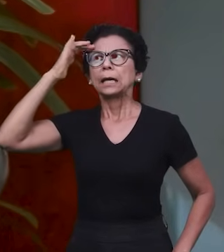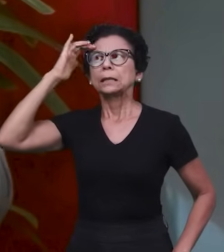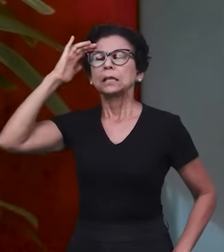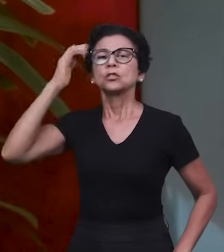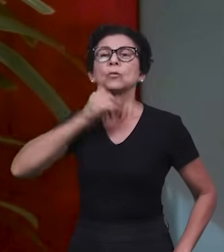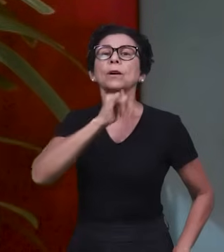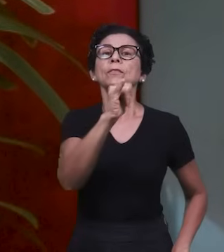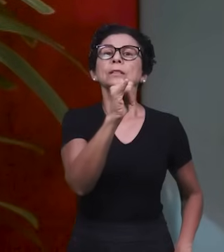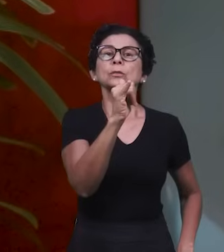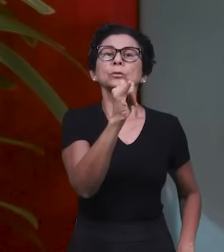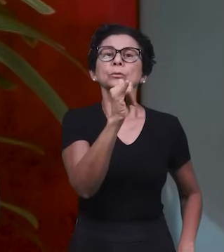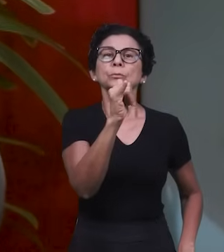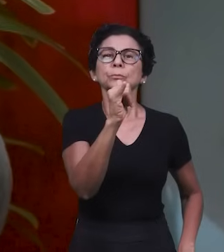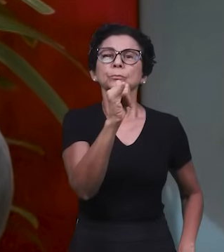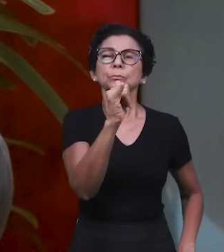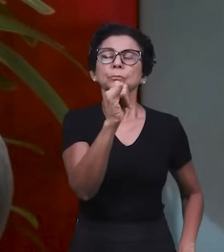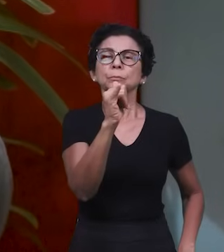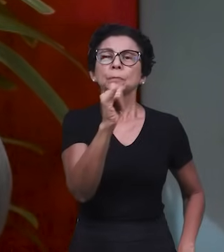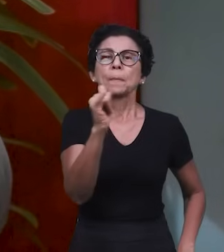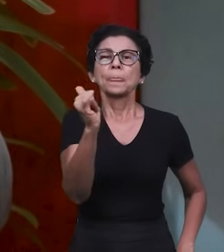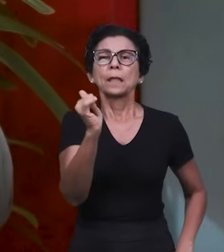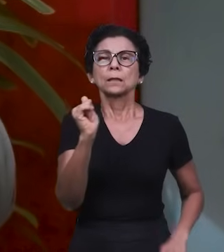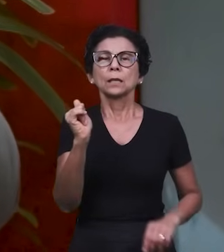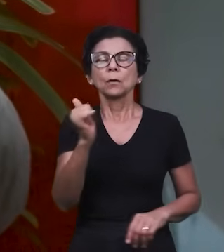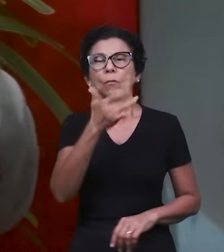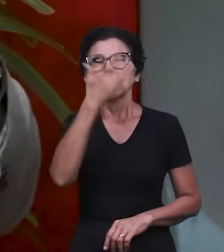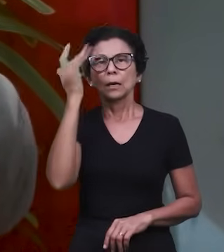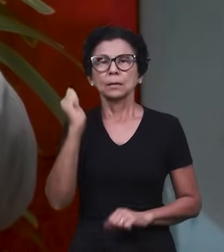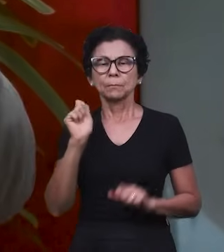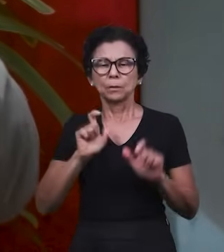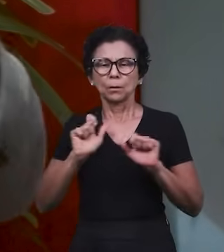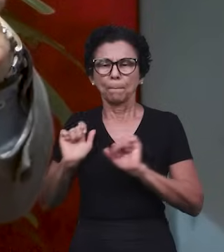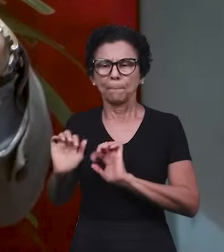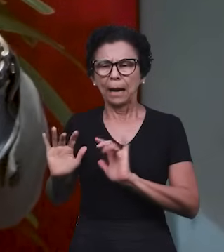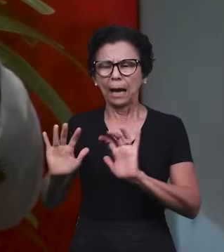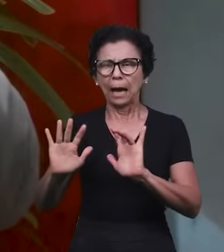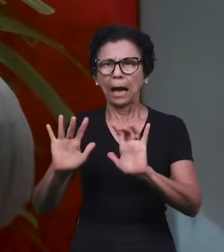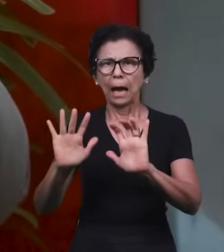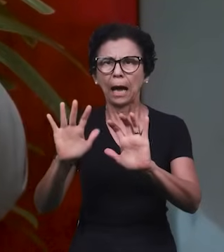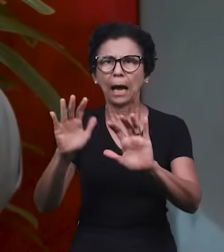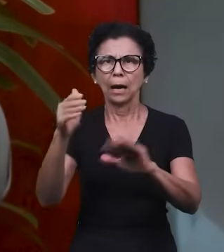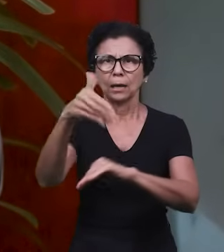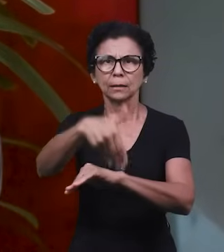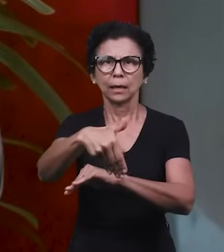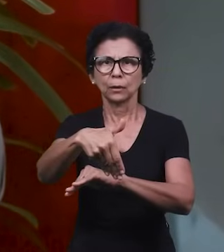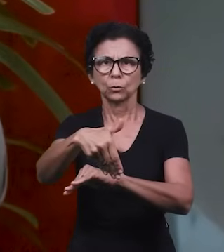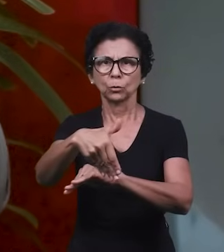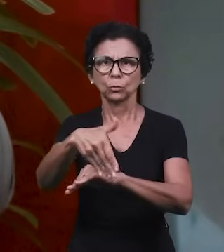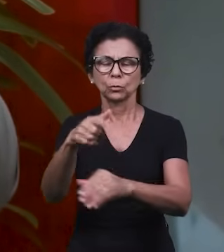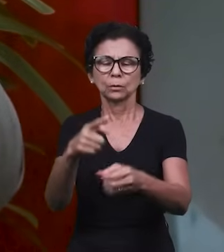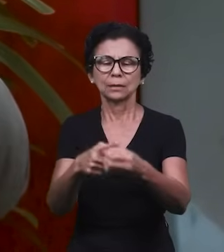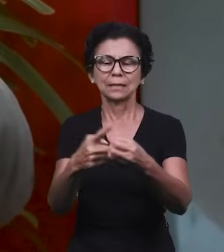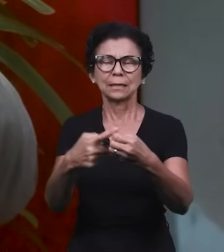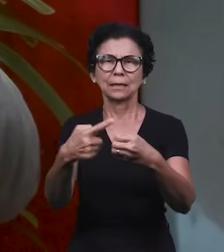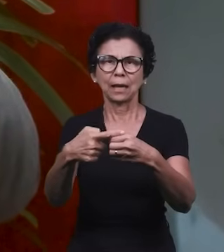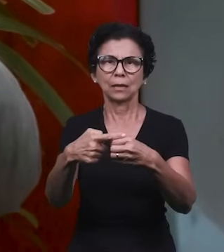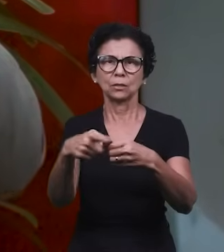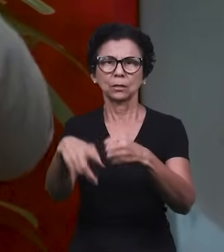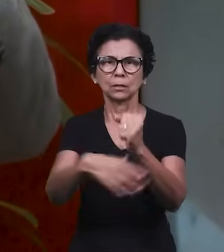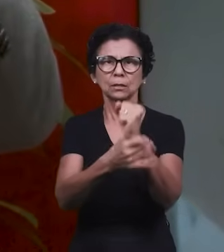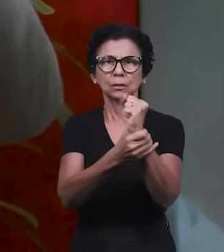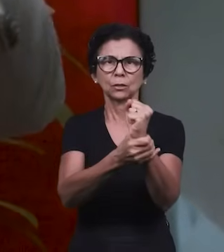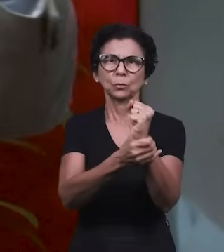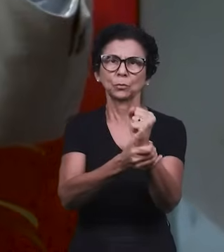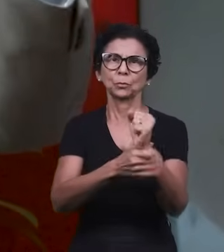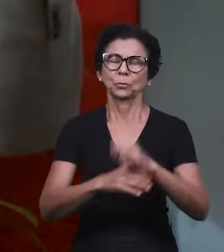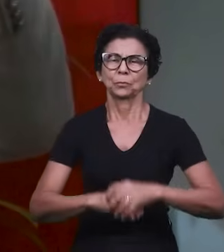cidade para se proteger. Então, esse era um caso específico, um caso clássico do toque das trombetas feito por